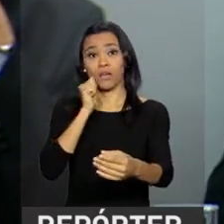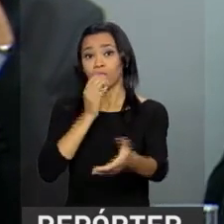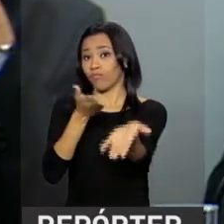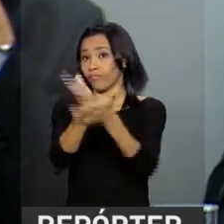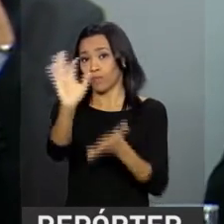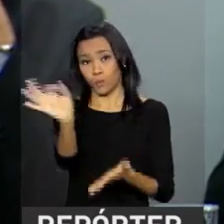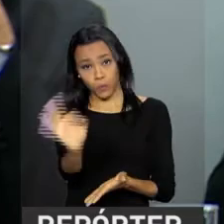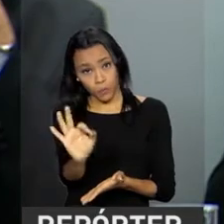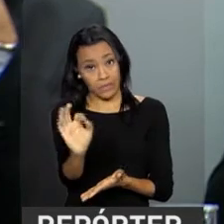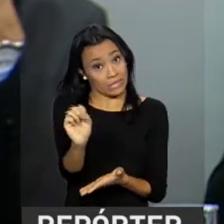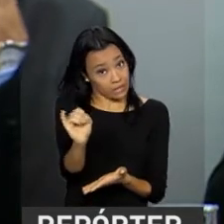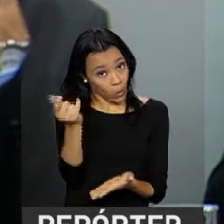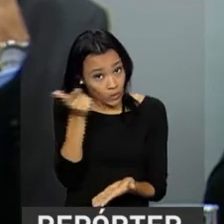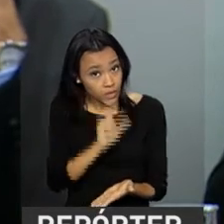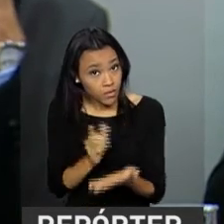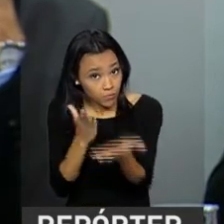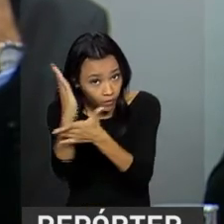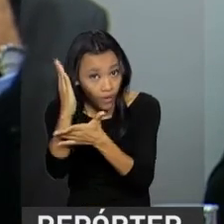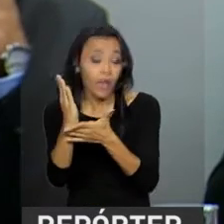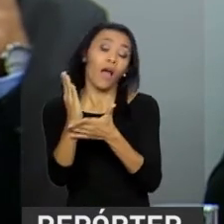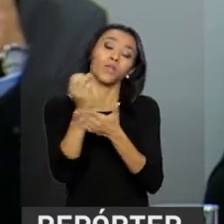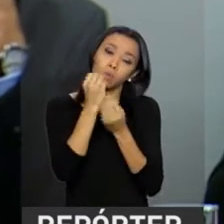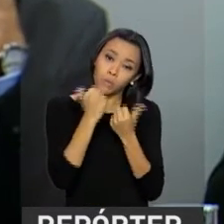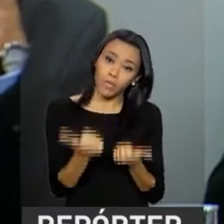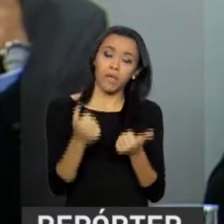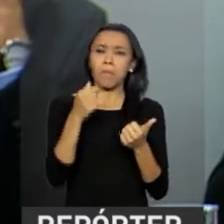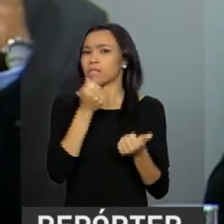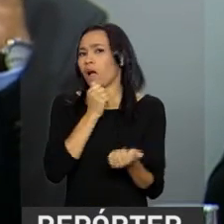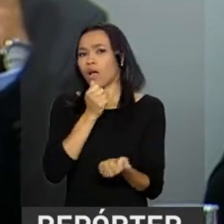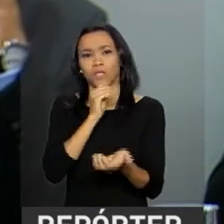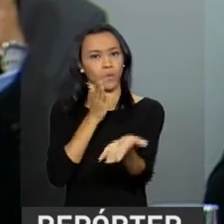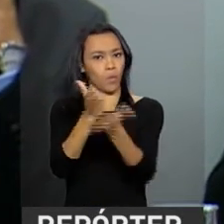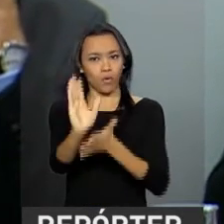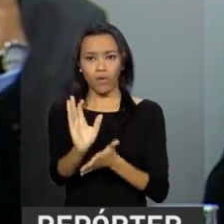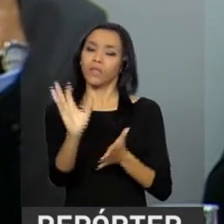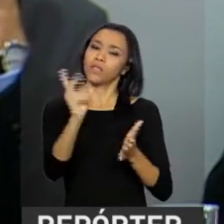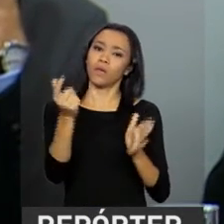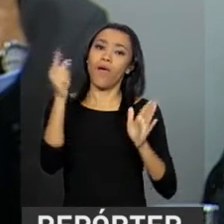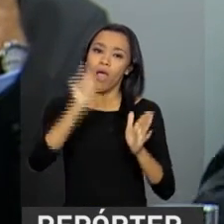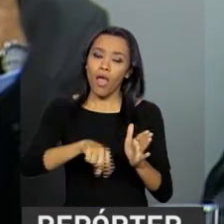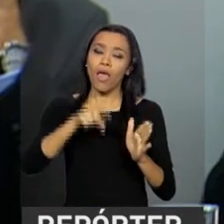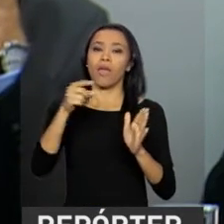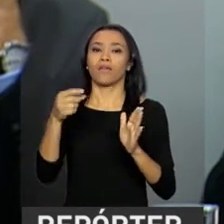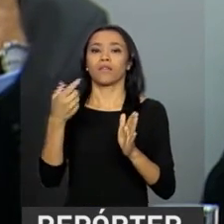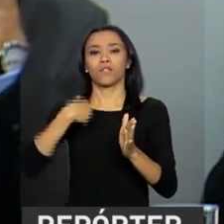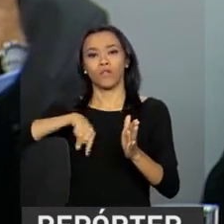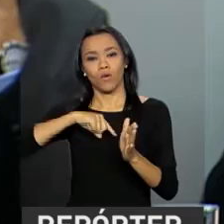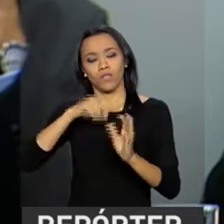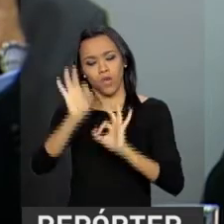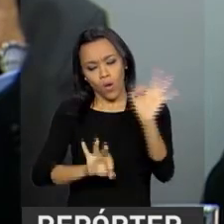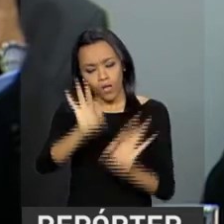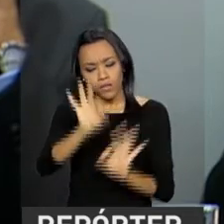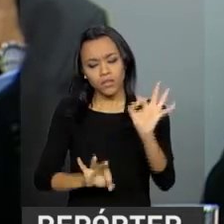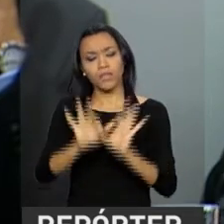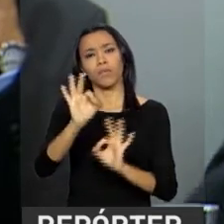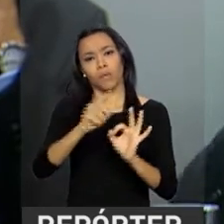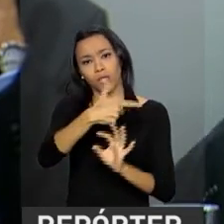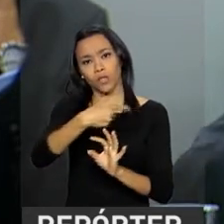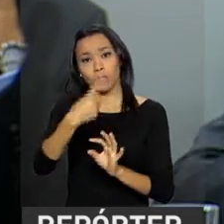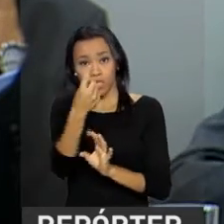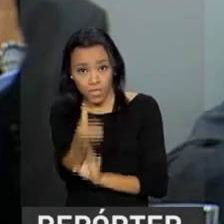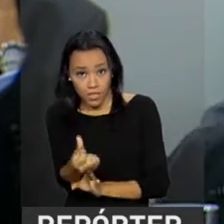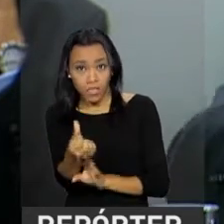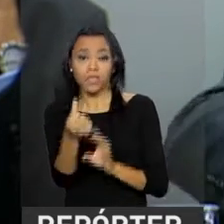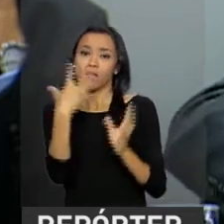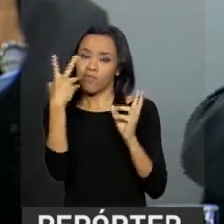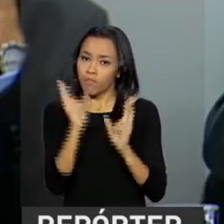houver aprovação. Mas como ainda não está aprovado, esta é a metodologia que nós adotamos já para 2016 e passaremos